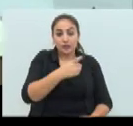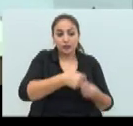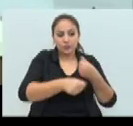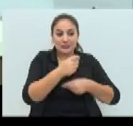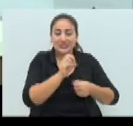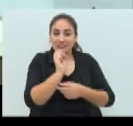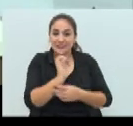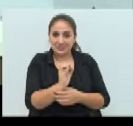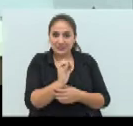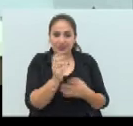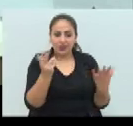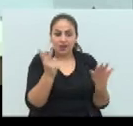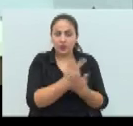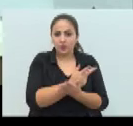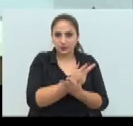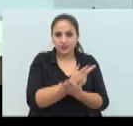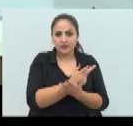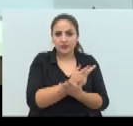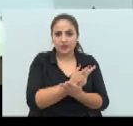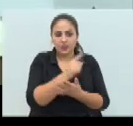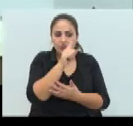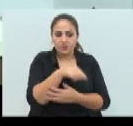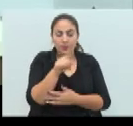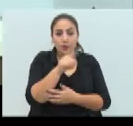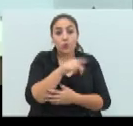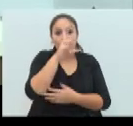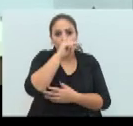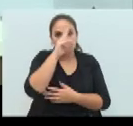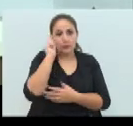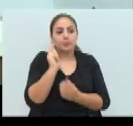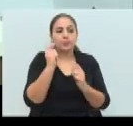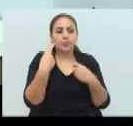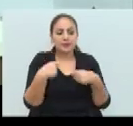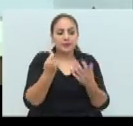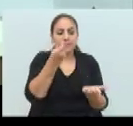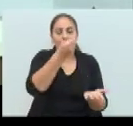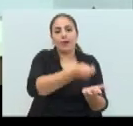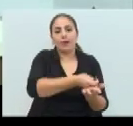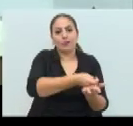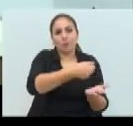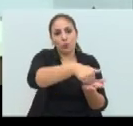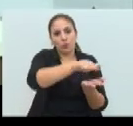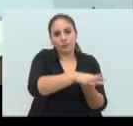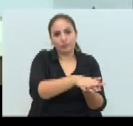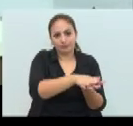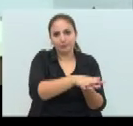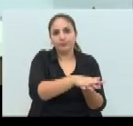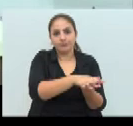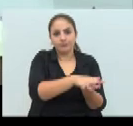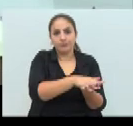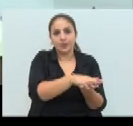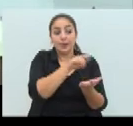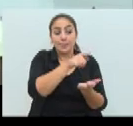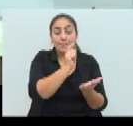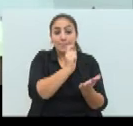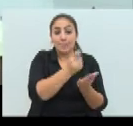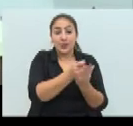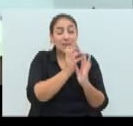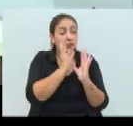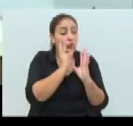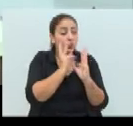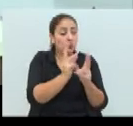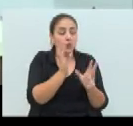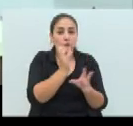administrativo, se o cancelamento ocorrer, vereador Rudimar, o município terá que indenizar o concessionário. E indenizar